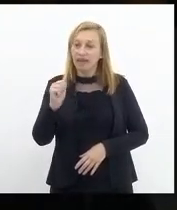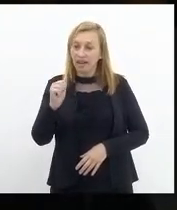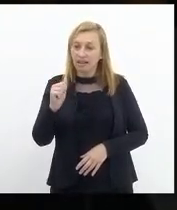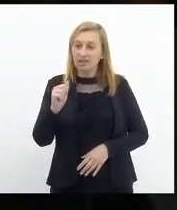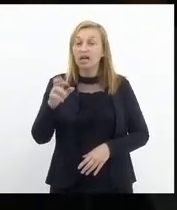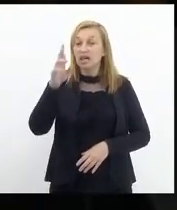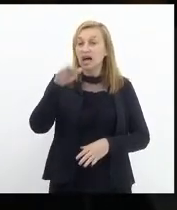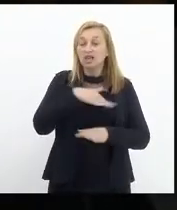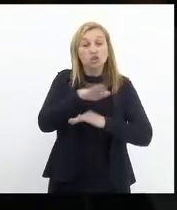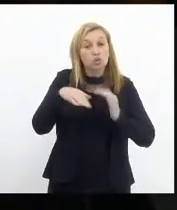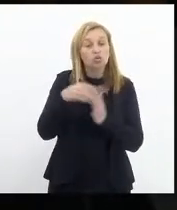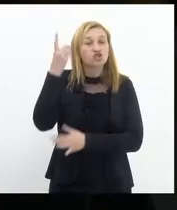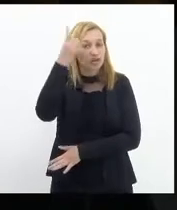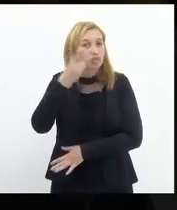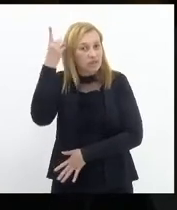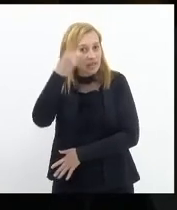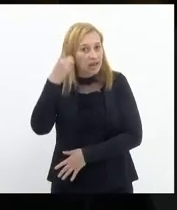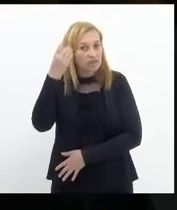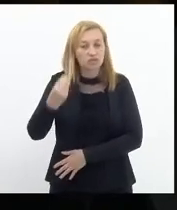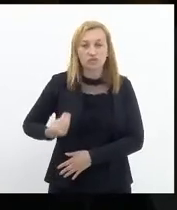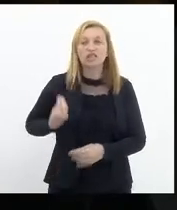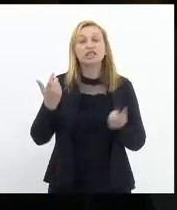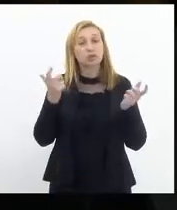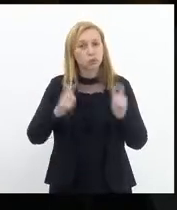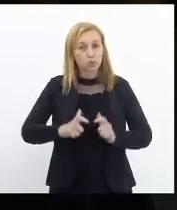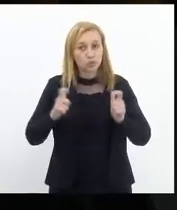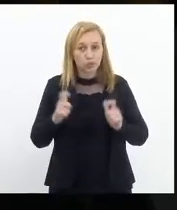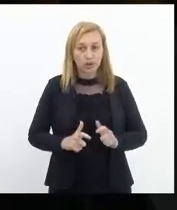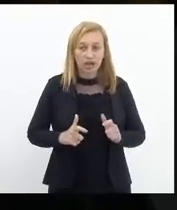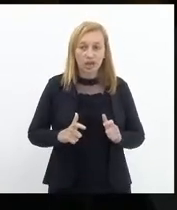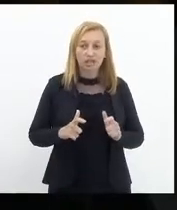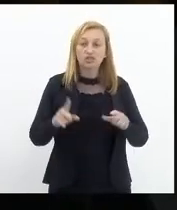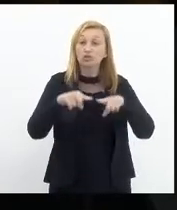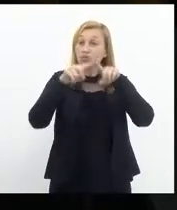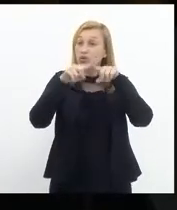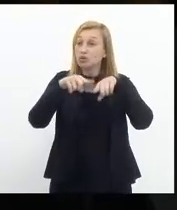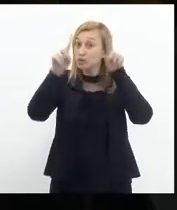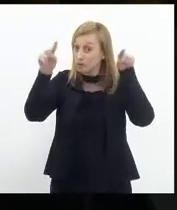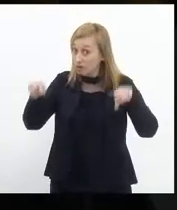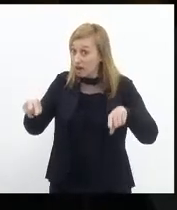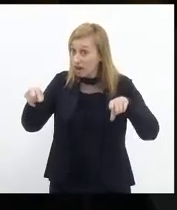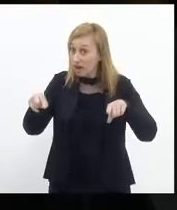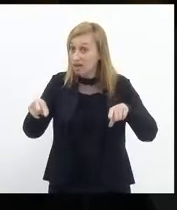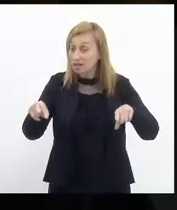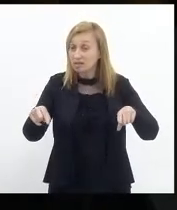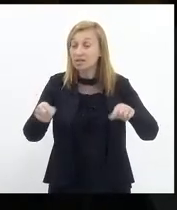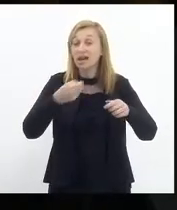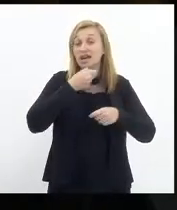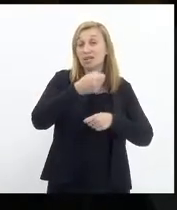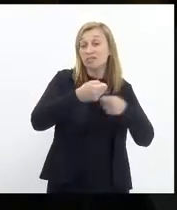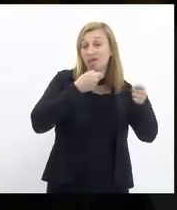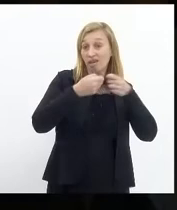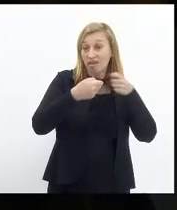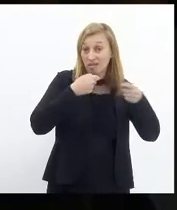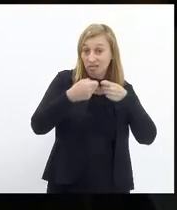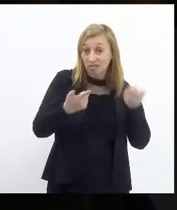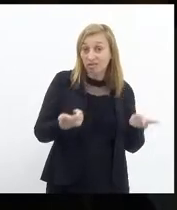senhores deputados presentes, funcionários, imprensa,